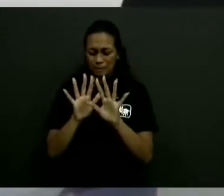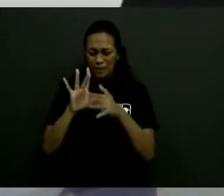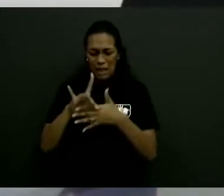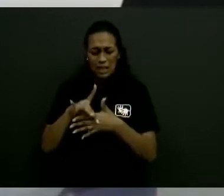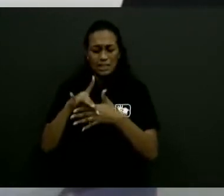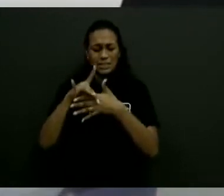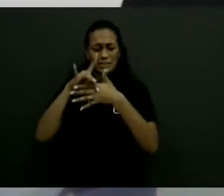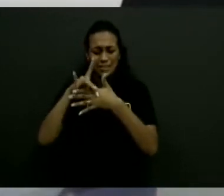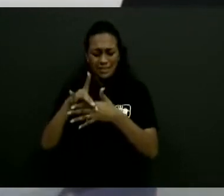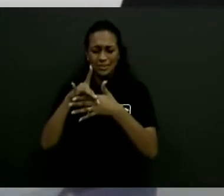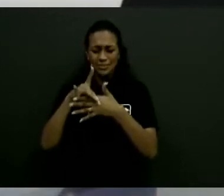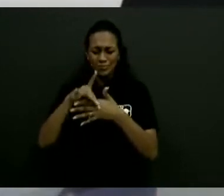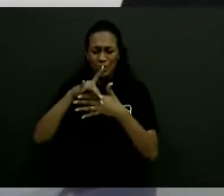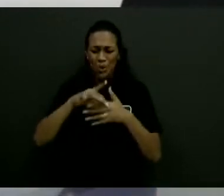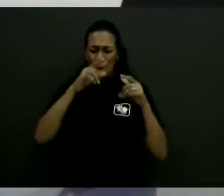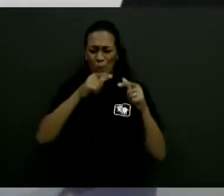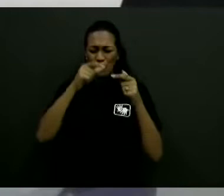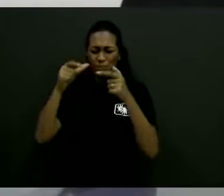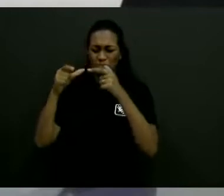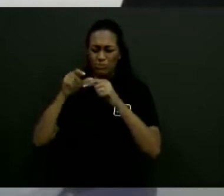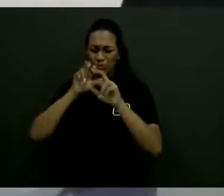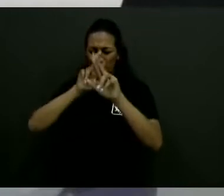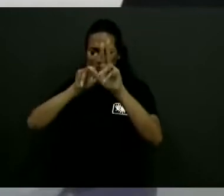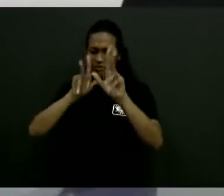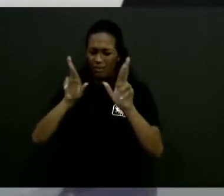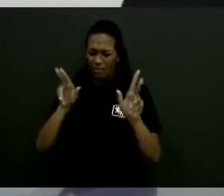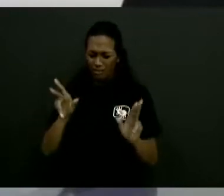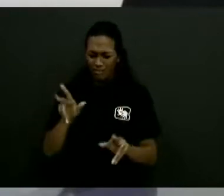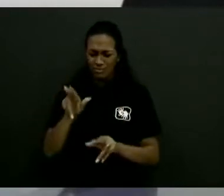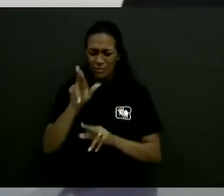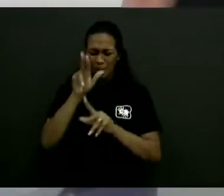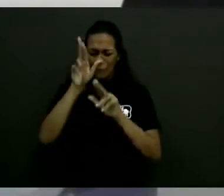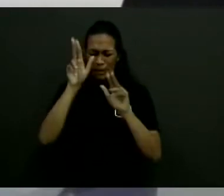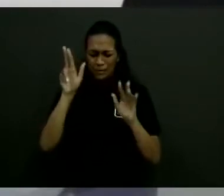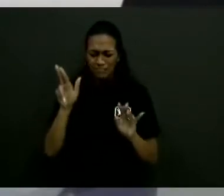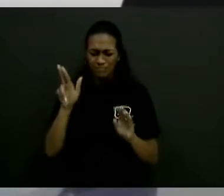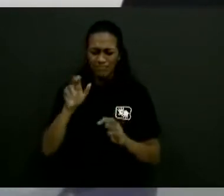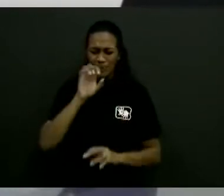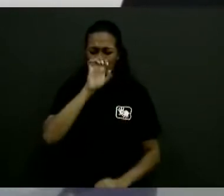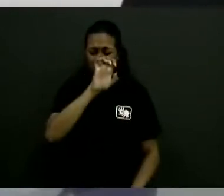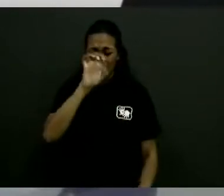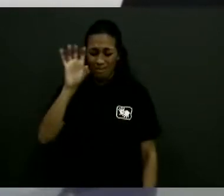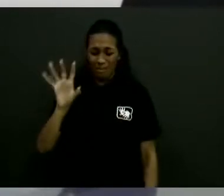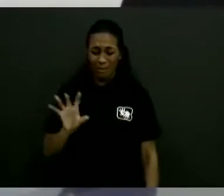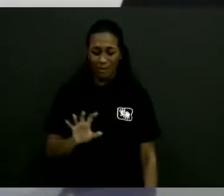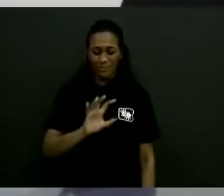líderes distritais. Our distrital leaders. Nossos líderes nos estados. Our